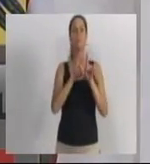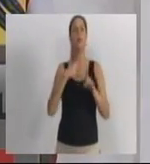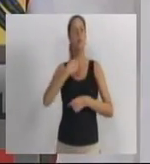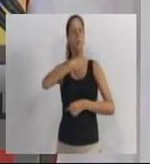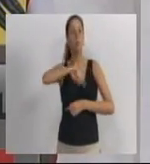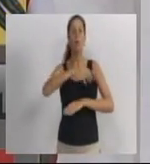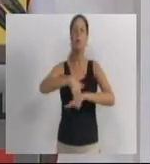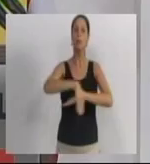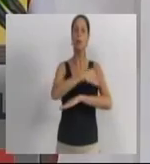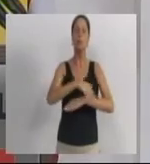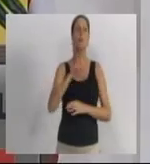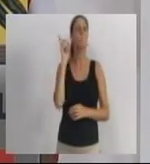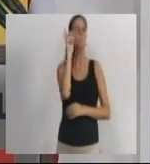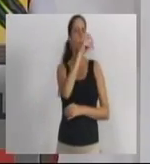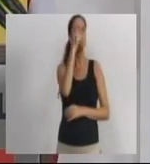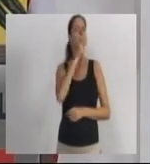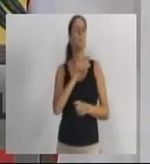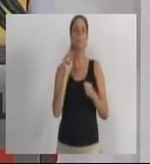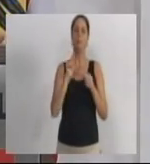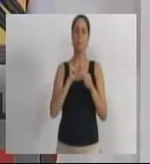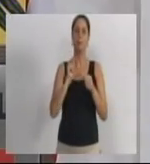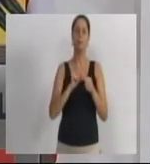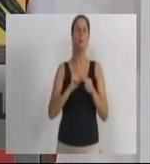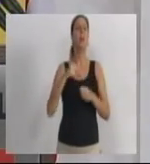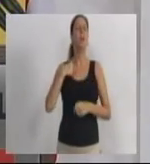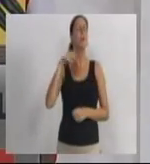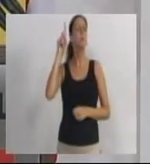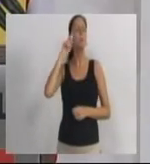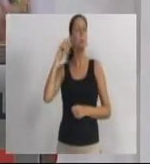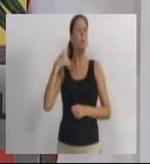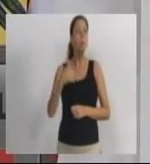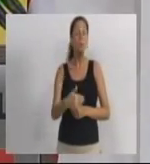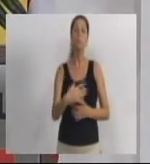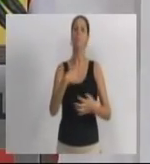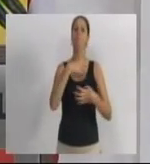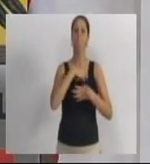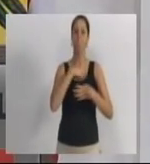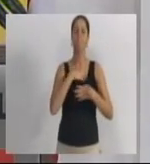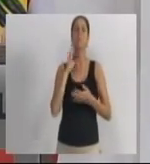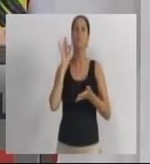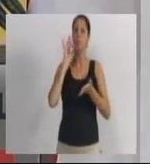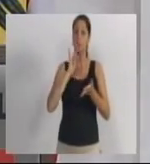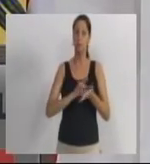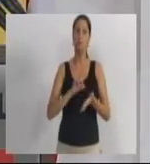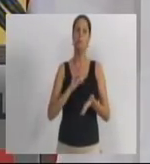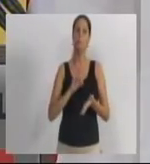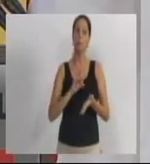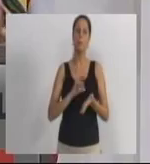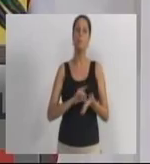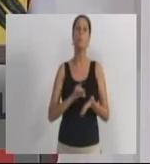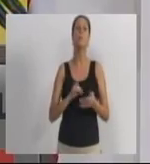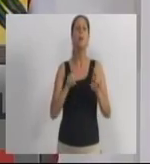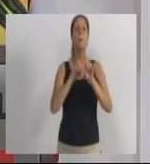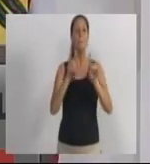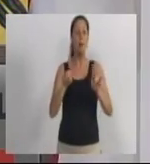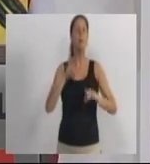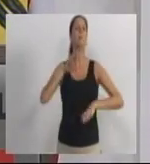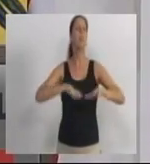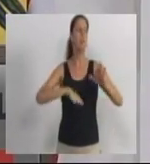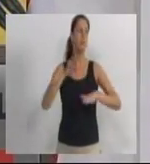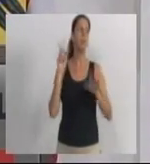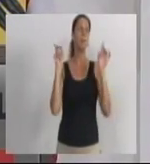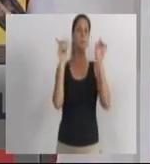fazer. Eu tenho enfrentado isso diariamente, assim, tenho uma certa dose de bom humor, mas às vezes é